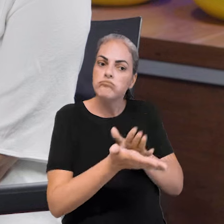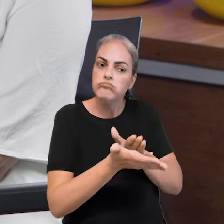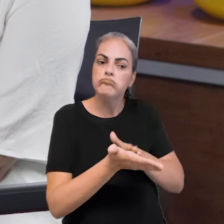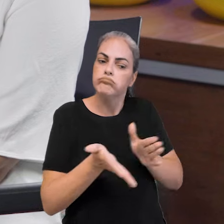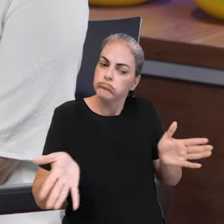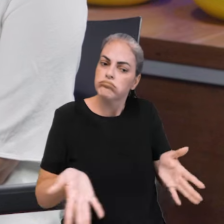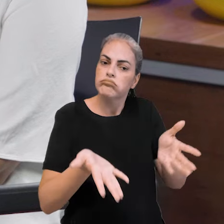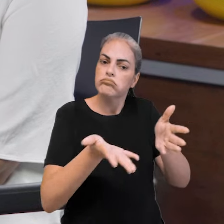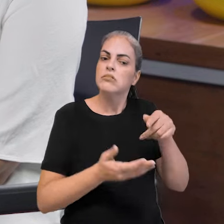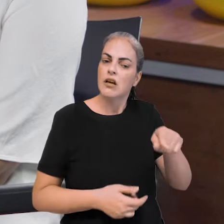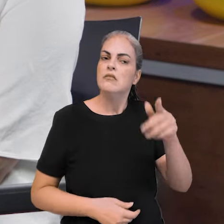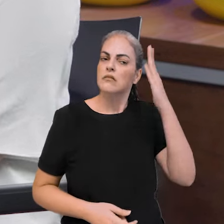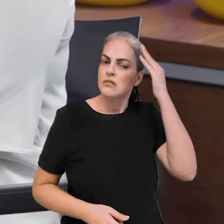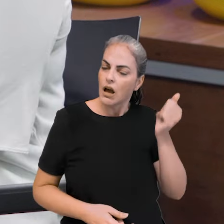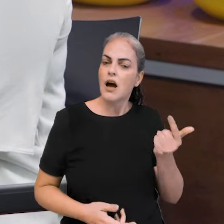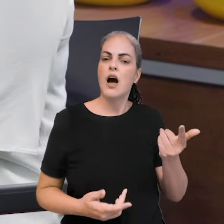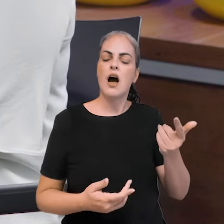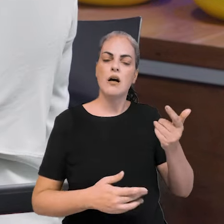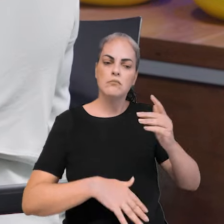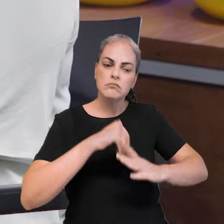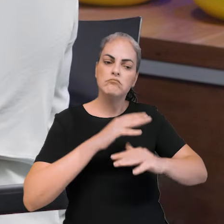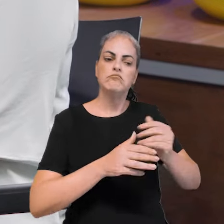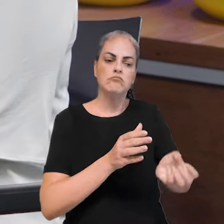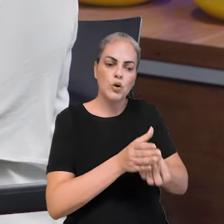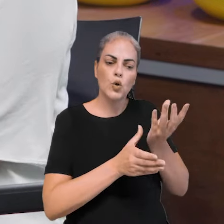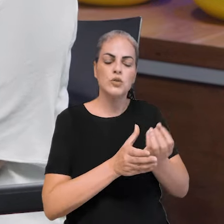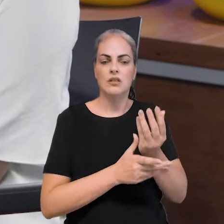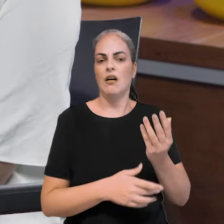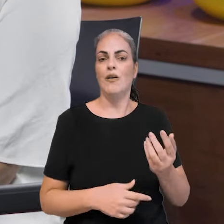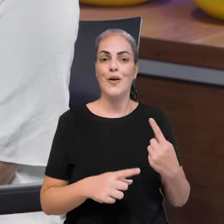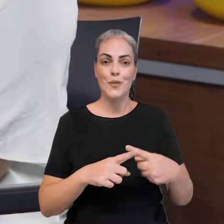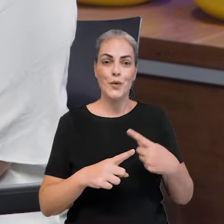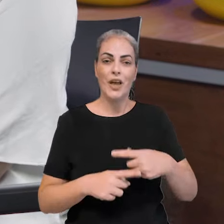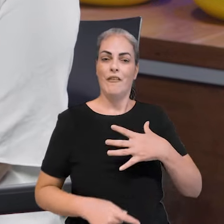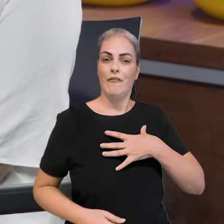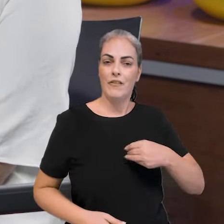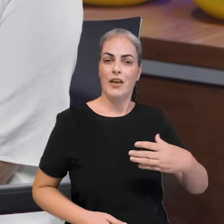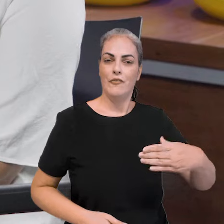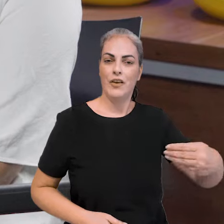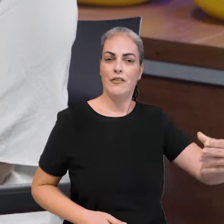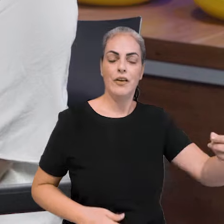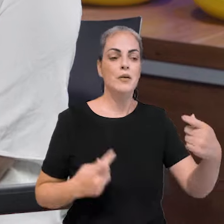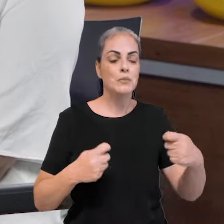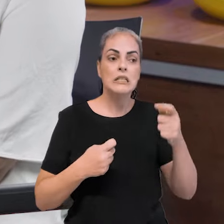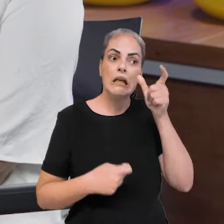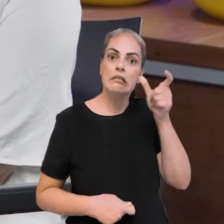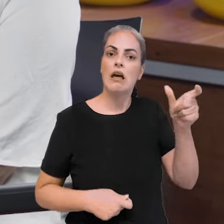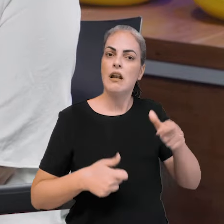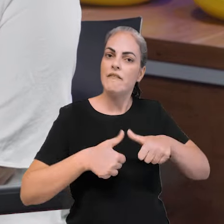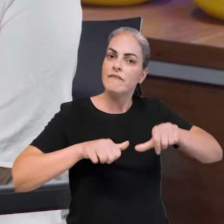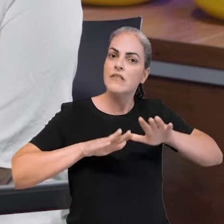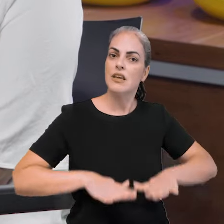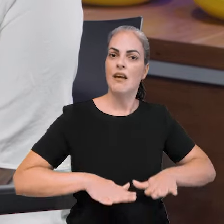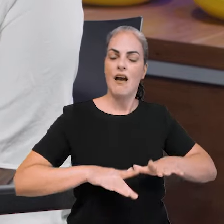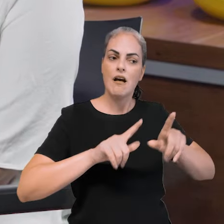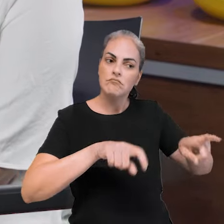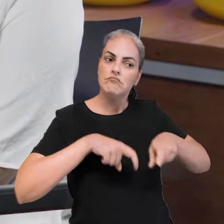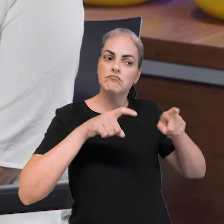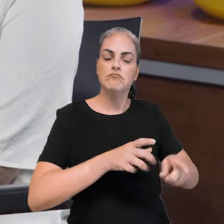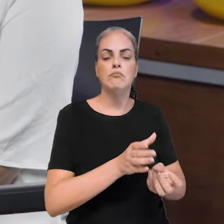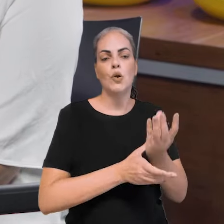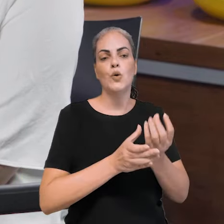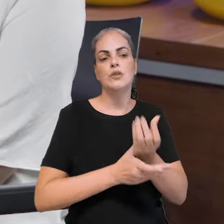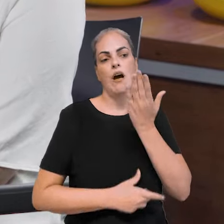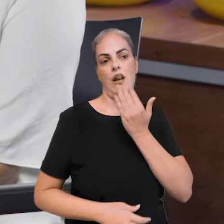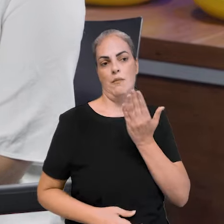de produção e as novas gerações também terem esse interesse de continuar esse processo de produção de alimentos